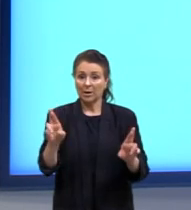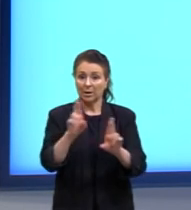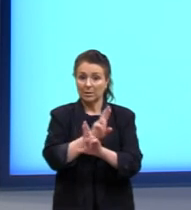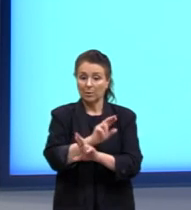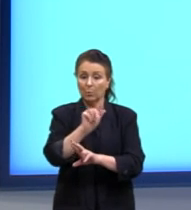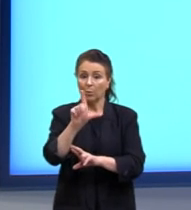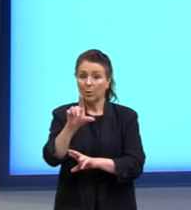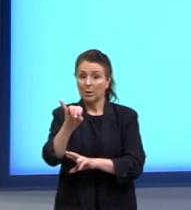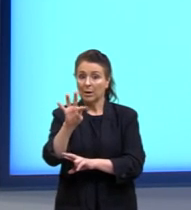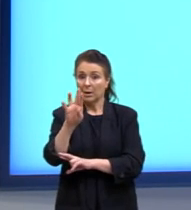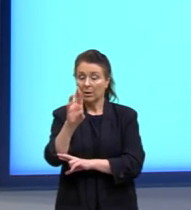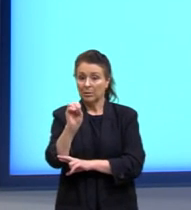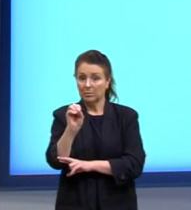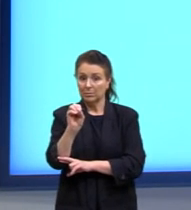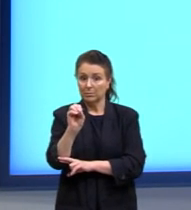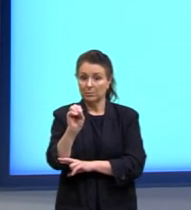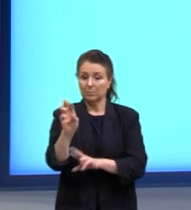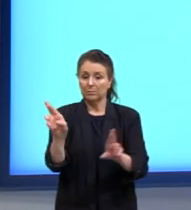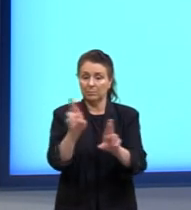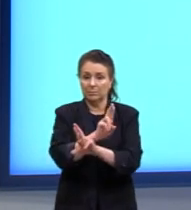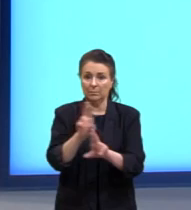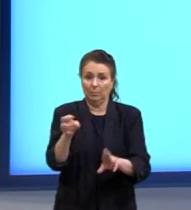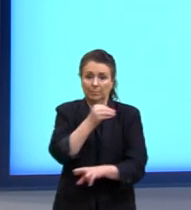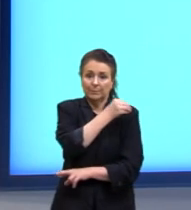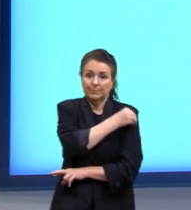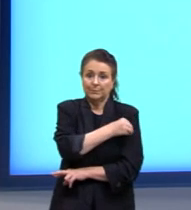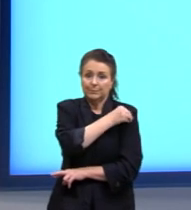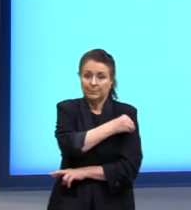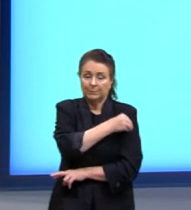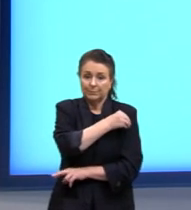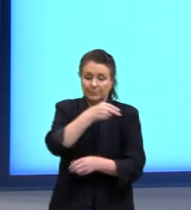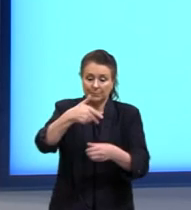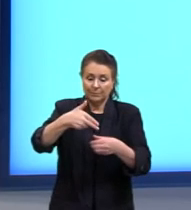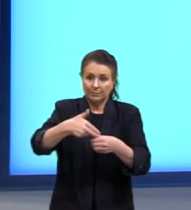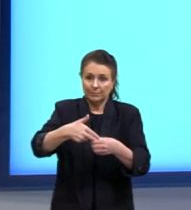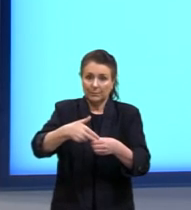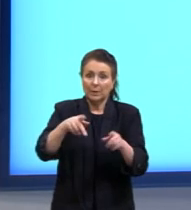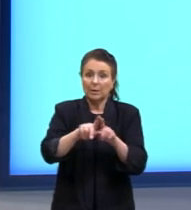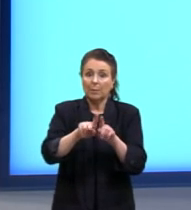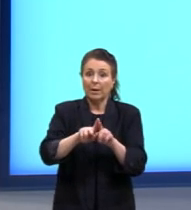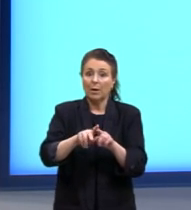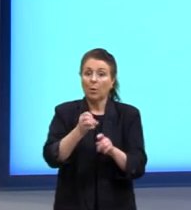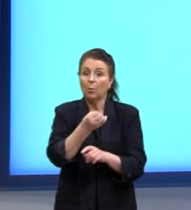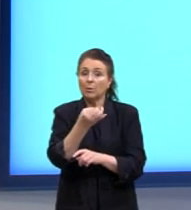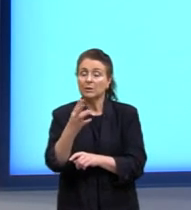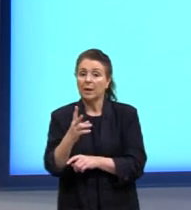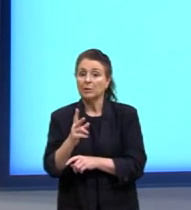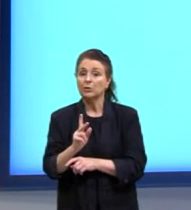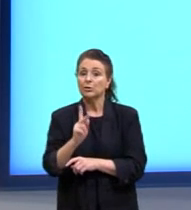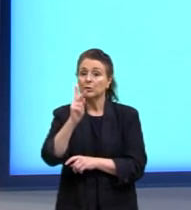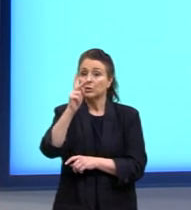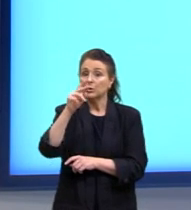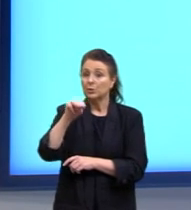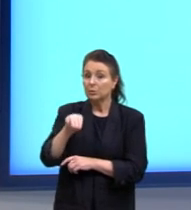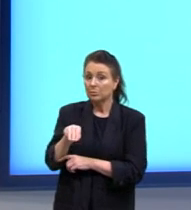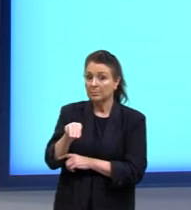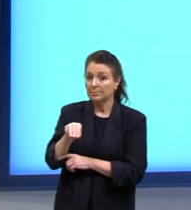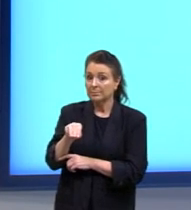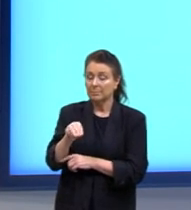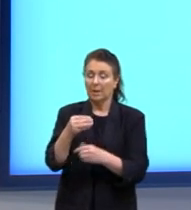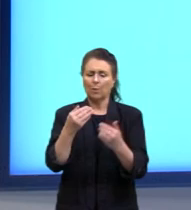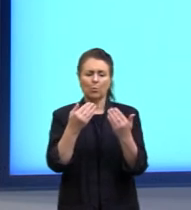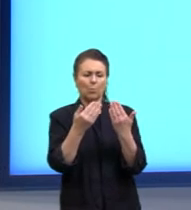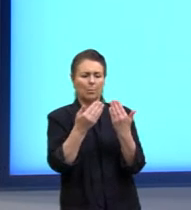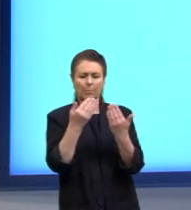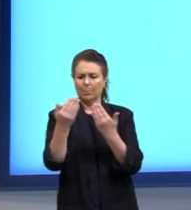né relacionado a álcool e a gasolina e também a quilometragem e daí nós podemos comparar as